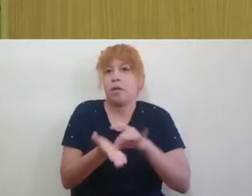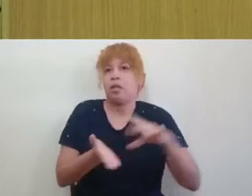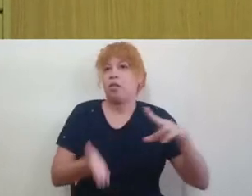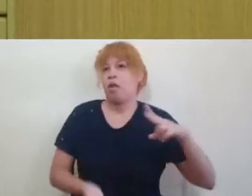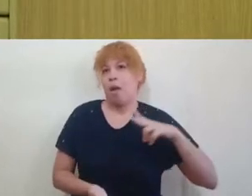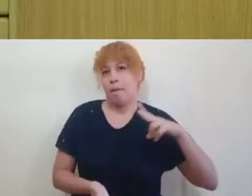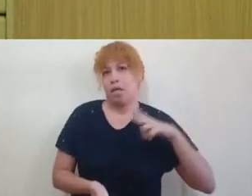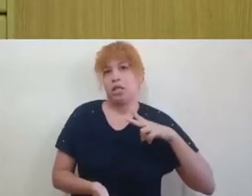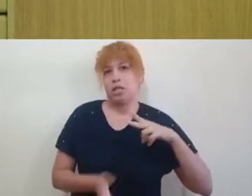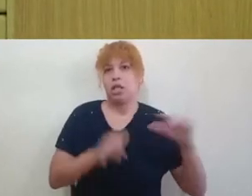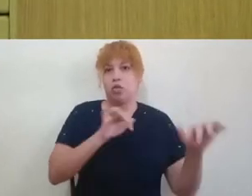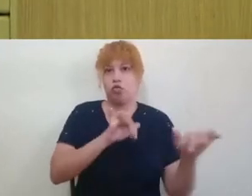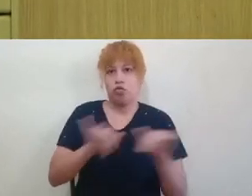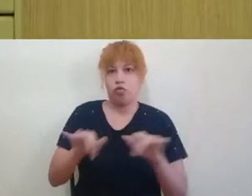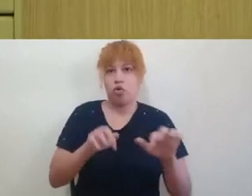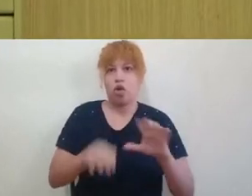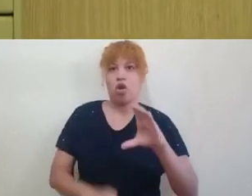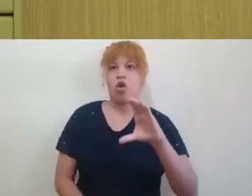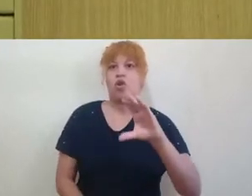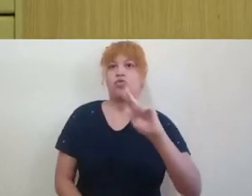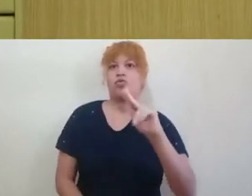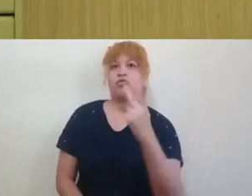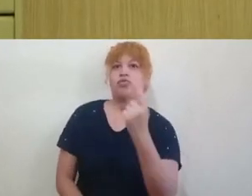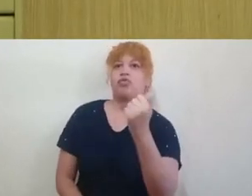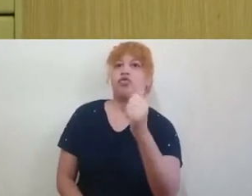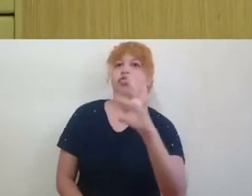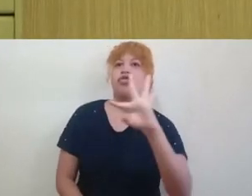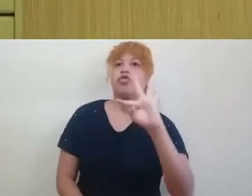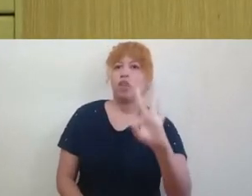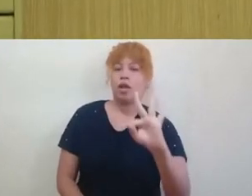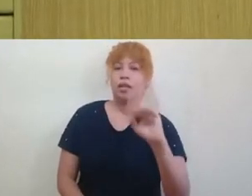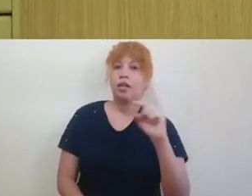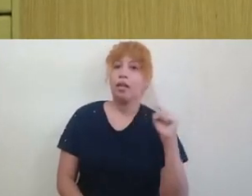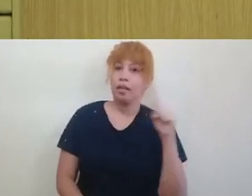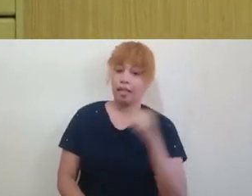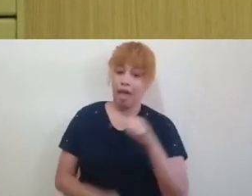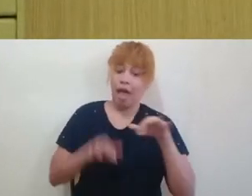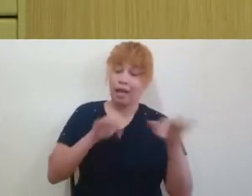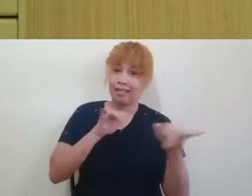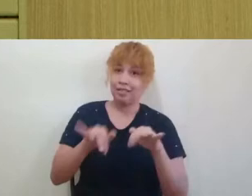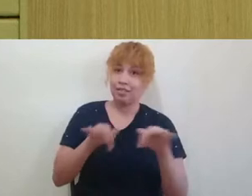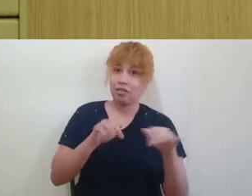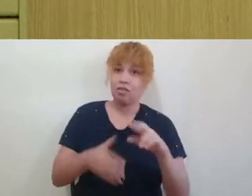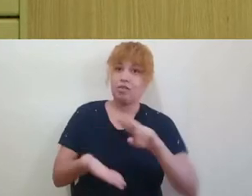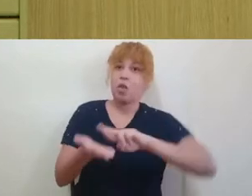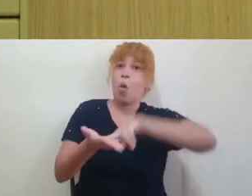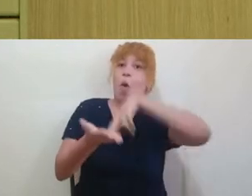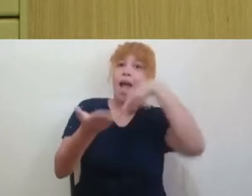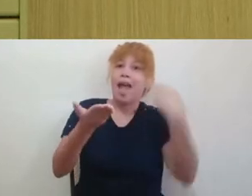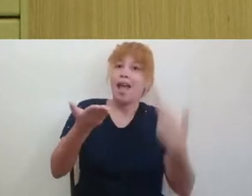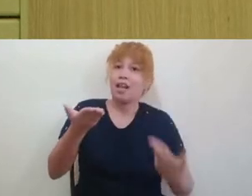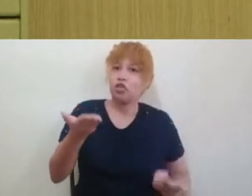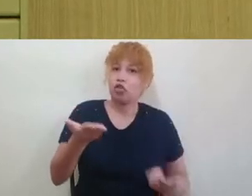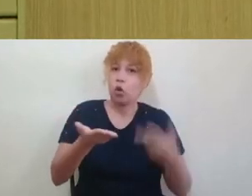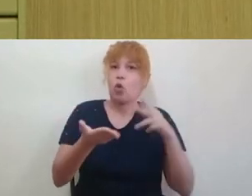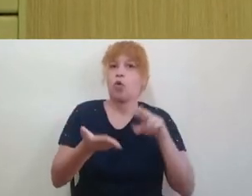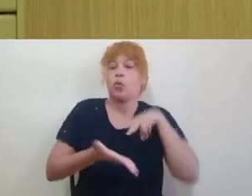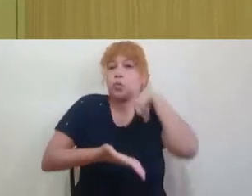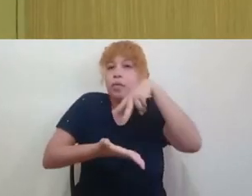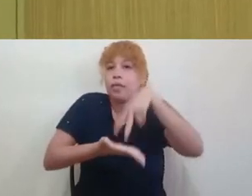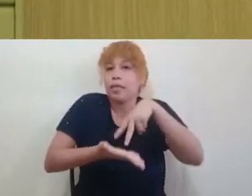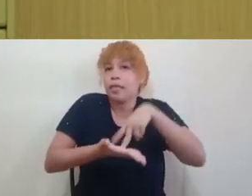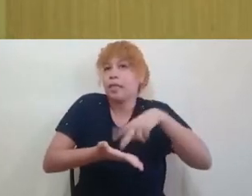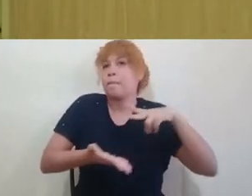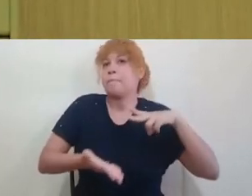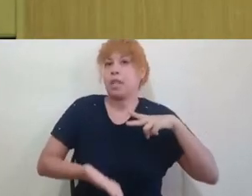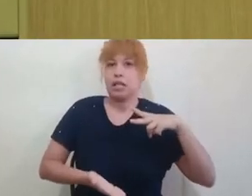Boa tarde a todos. Eu queria saudar o nosso reitor, professor Marcelo Carneiro Leão, saudar a nossa